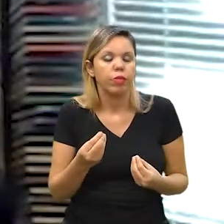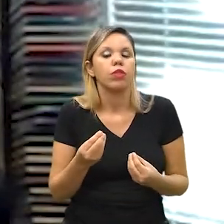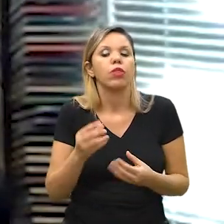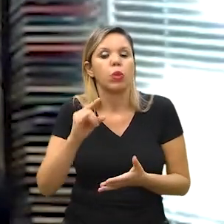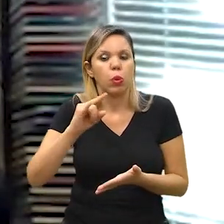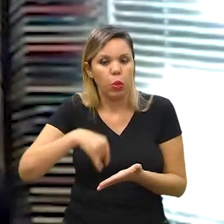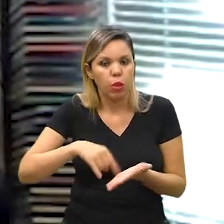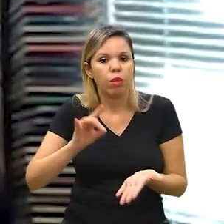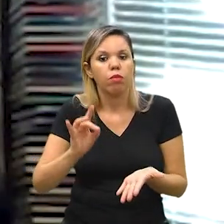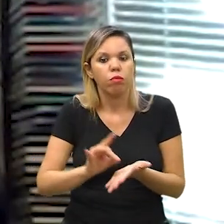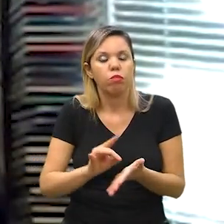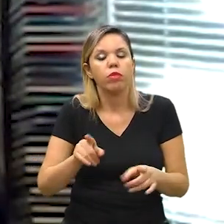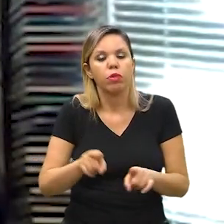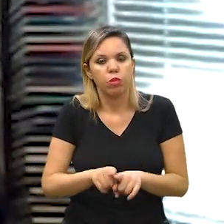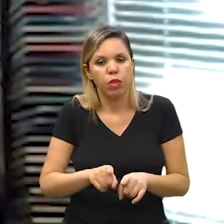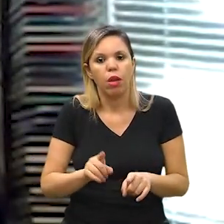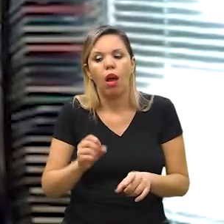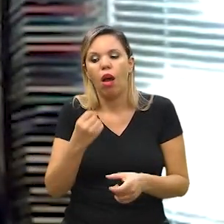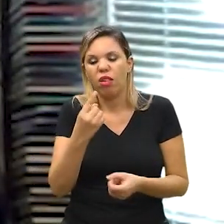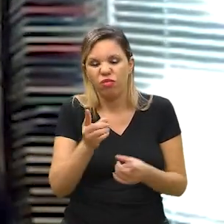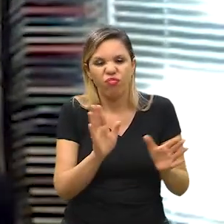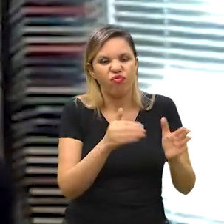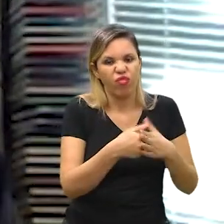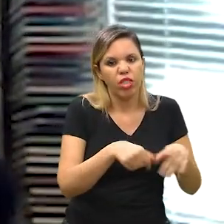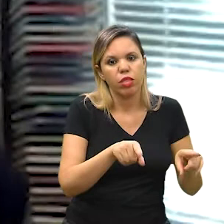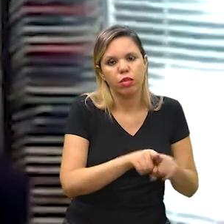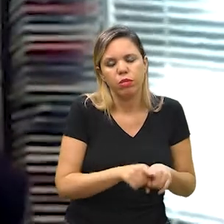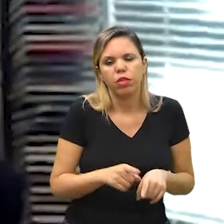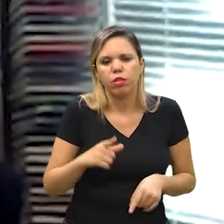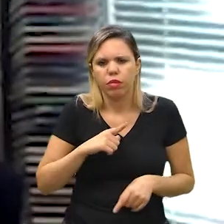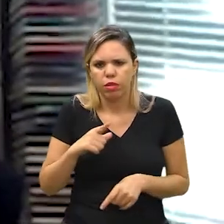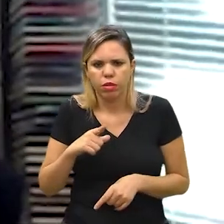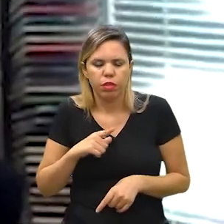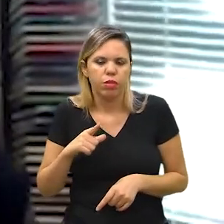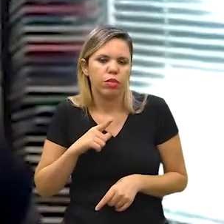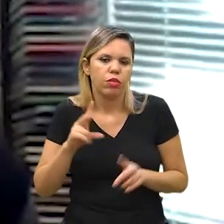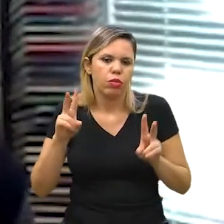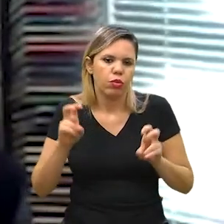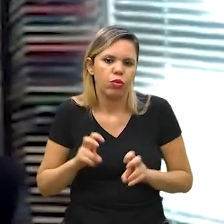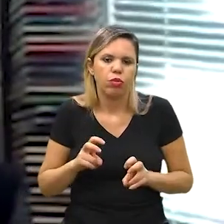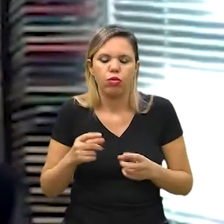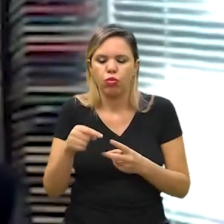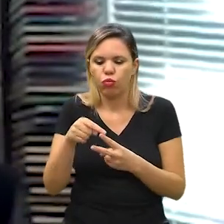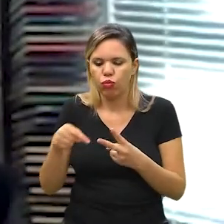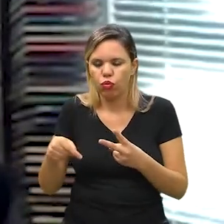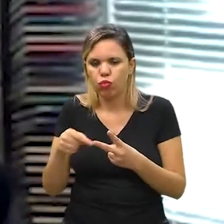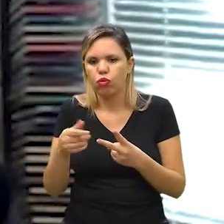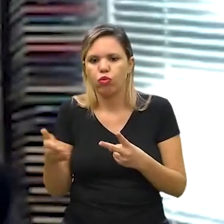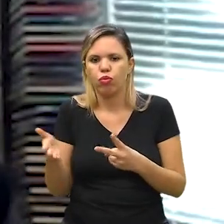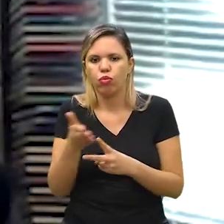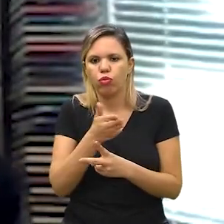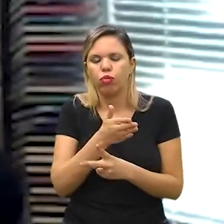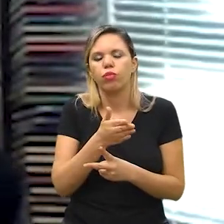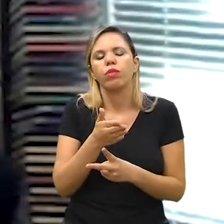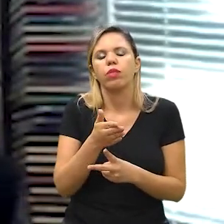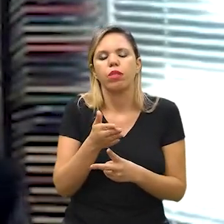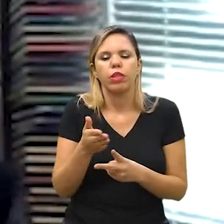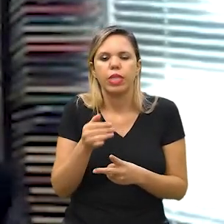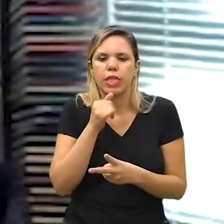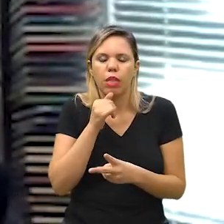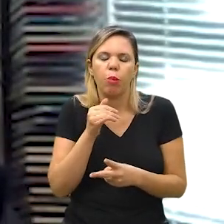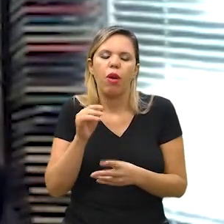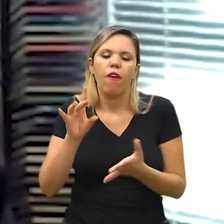bastante formalizações, assim como também fechamentos, então tem aí mesmo essa questão dos dois lados.